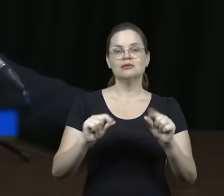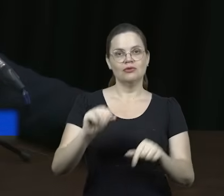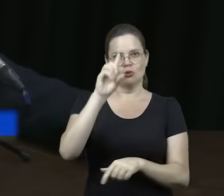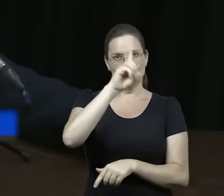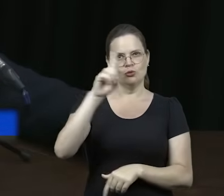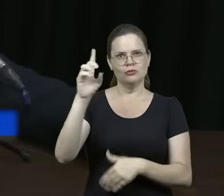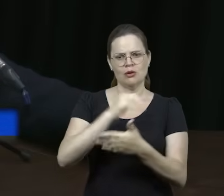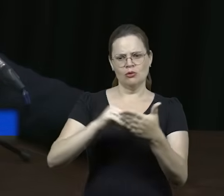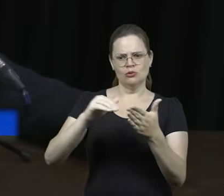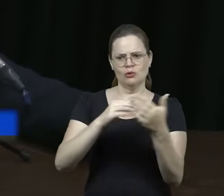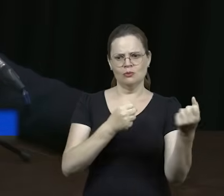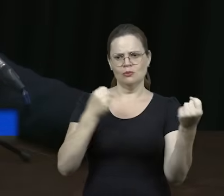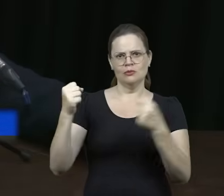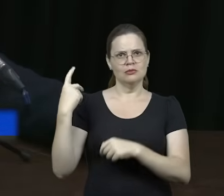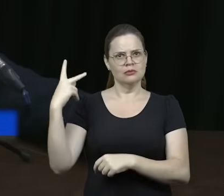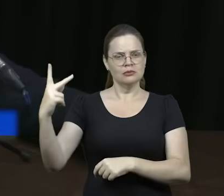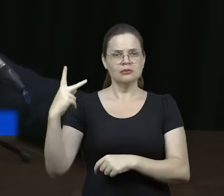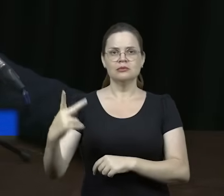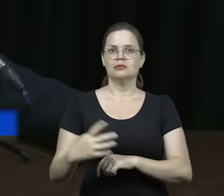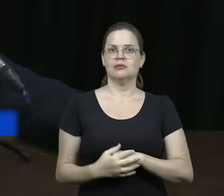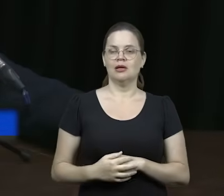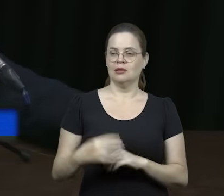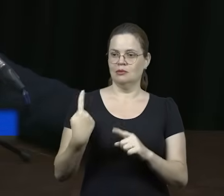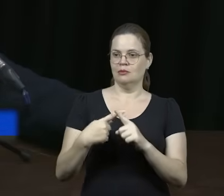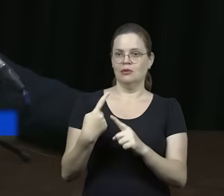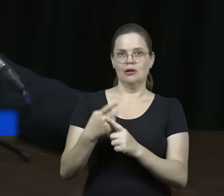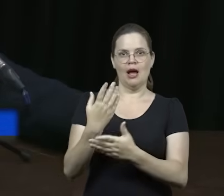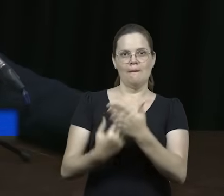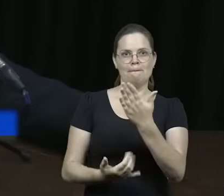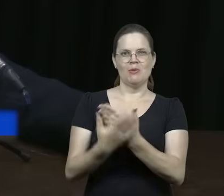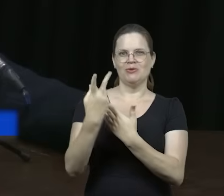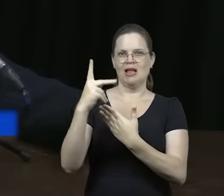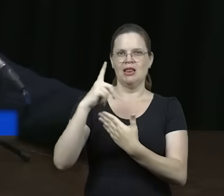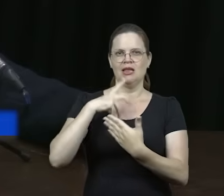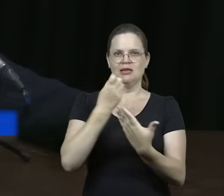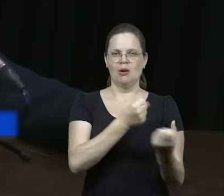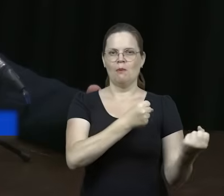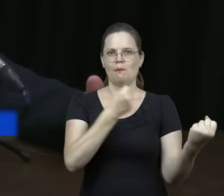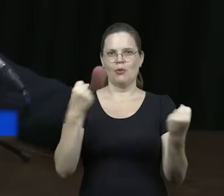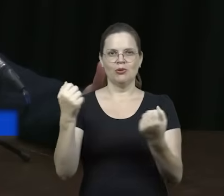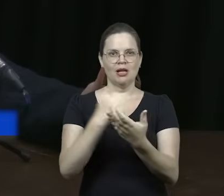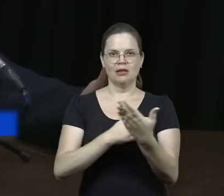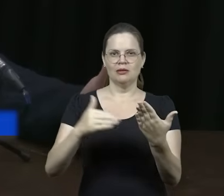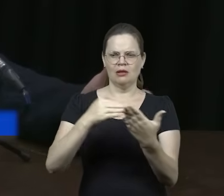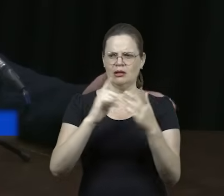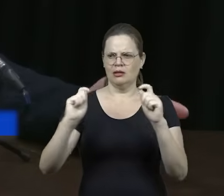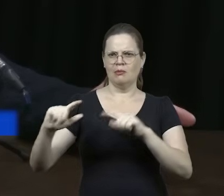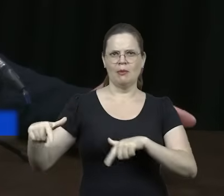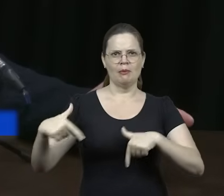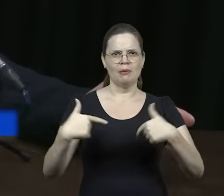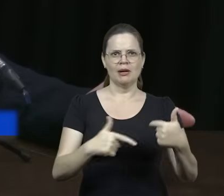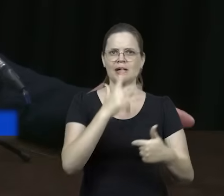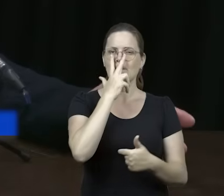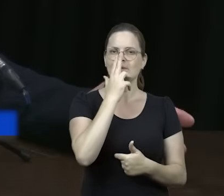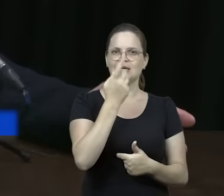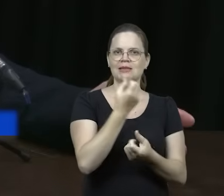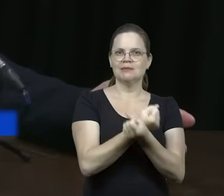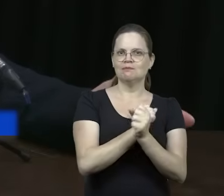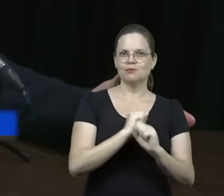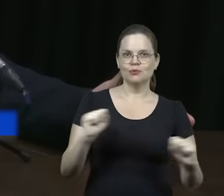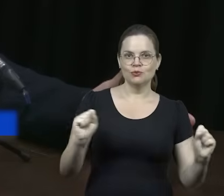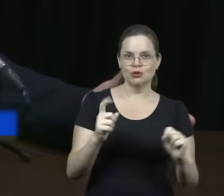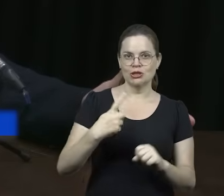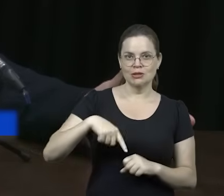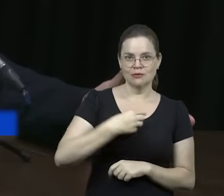atributo de ter todo o poder nas suas mãos, de fazer até mesmo as coisas impossíveis acontecerem